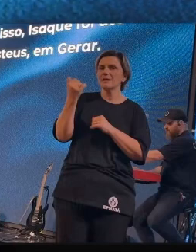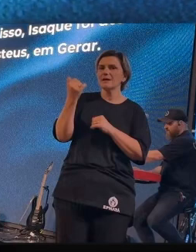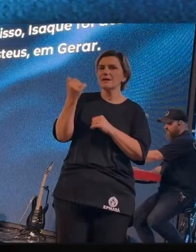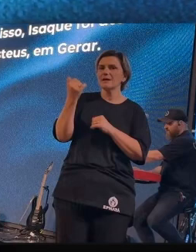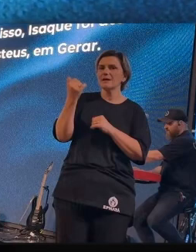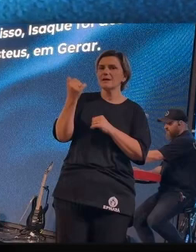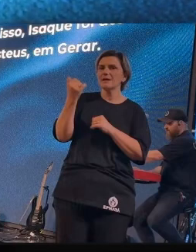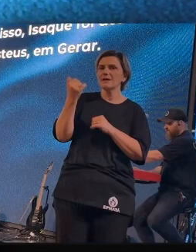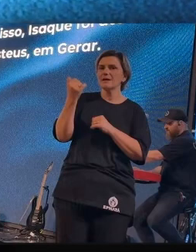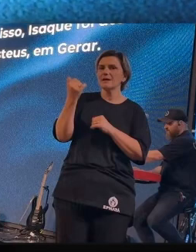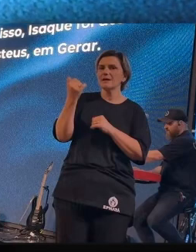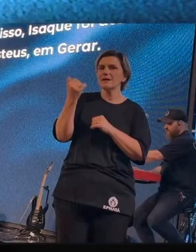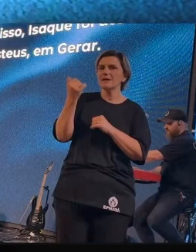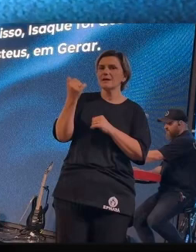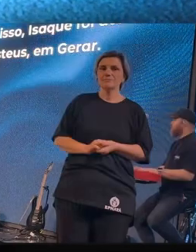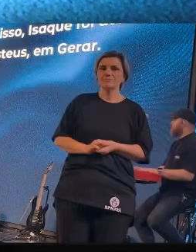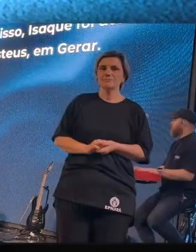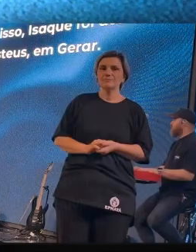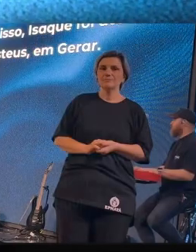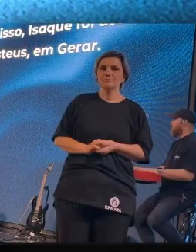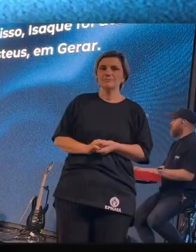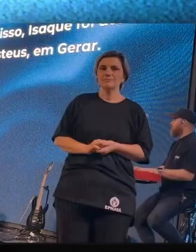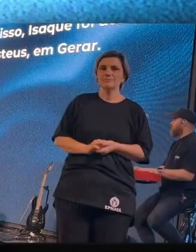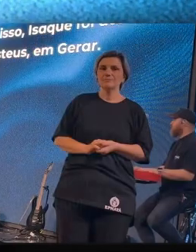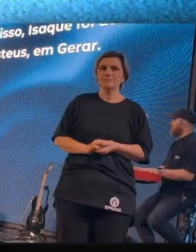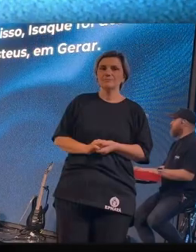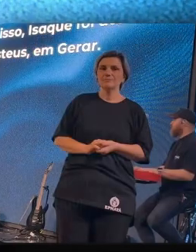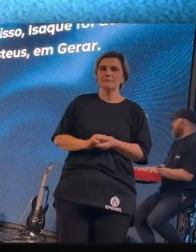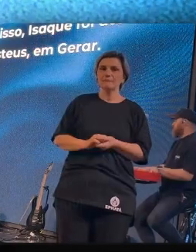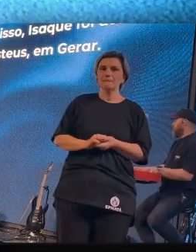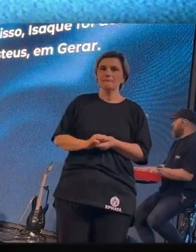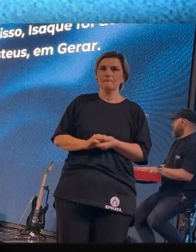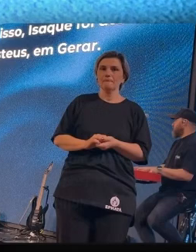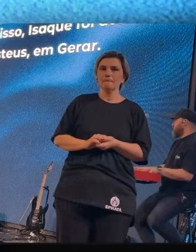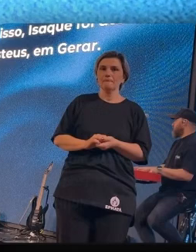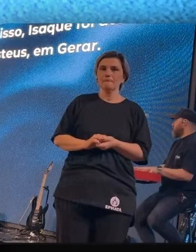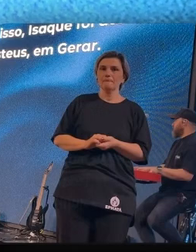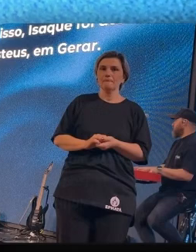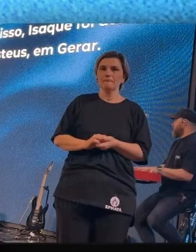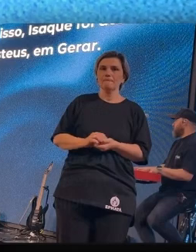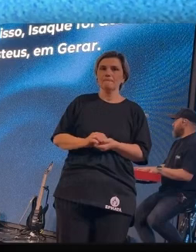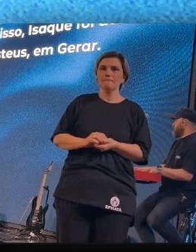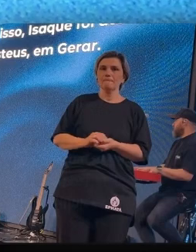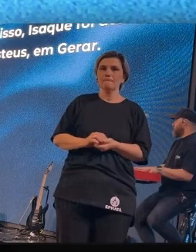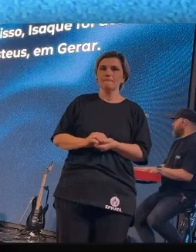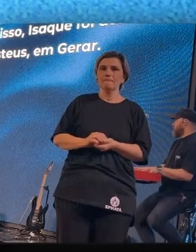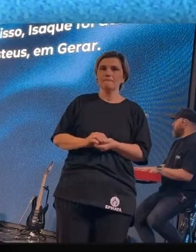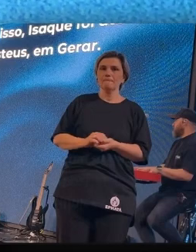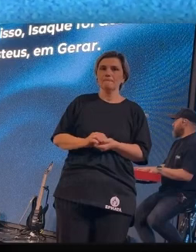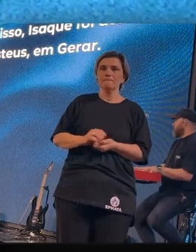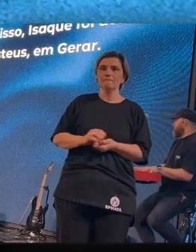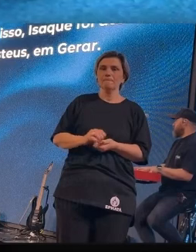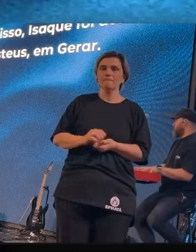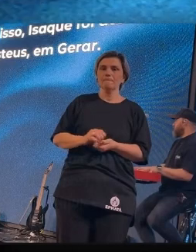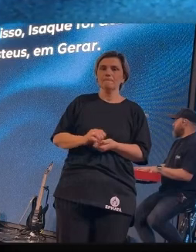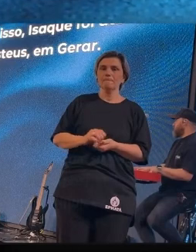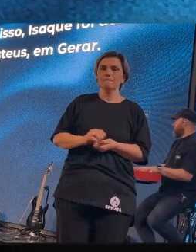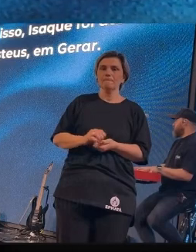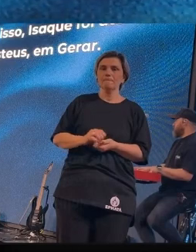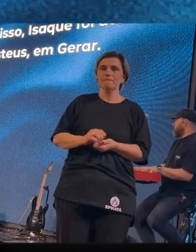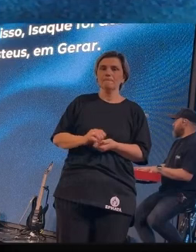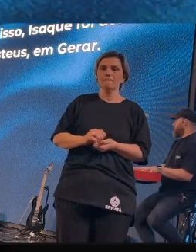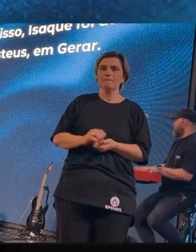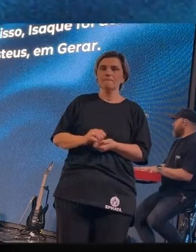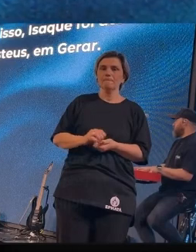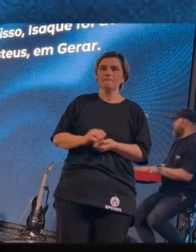diz: o Senhor apareceu a Isaque e lhe disse: não desça. Fala comigo, não desça. Fala mais uma vez, não desça.